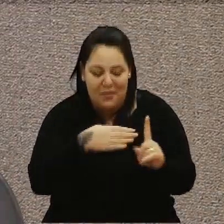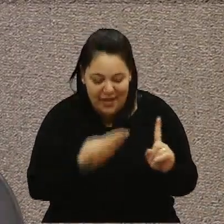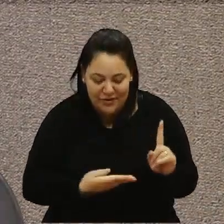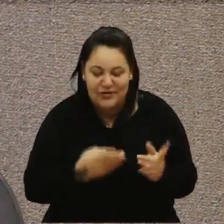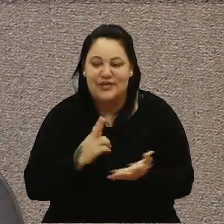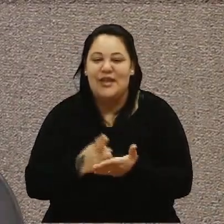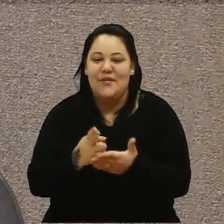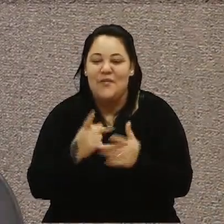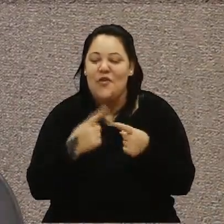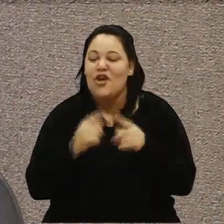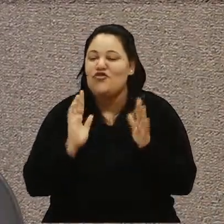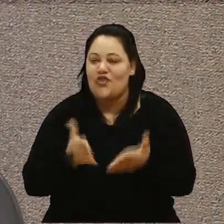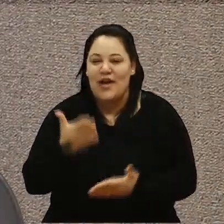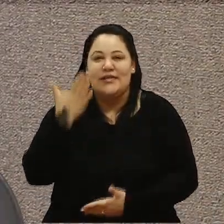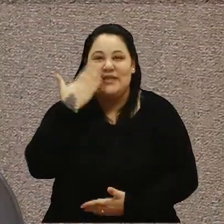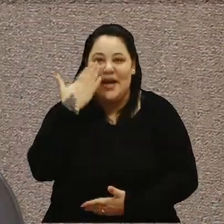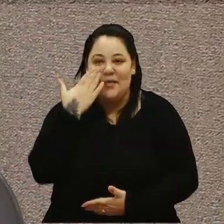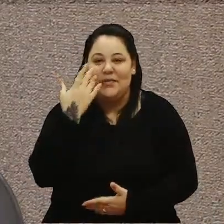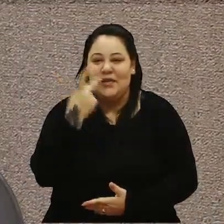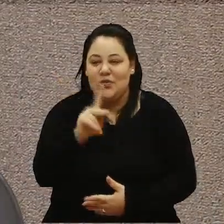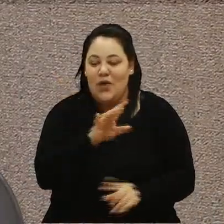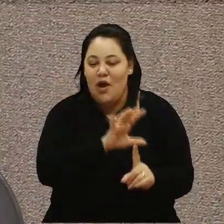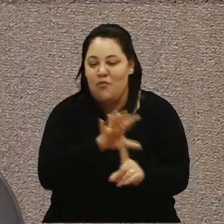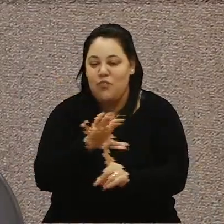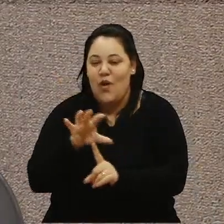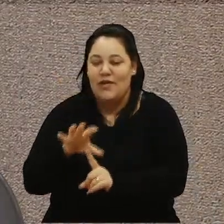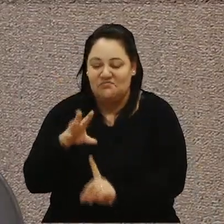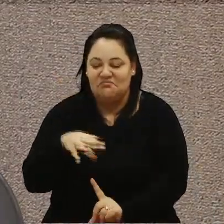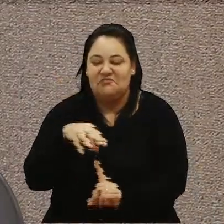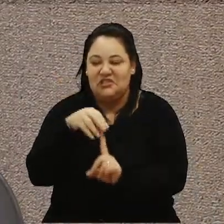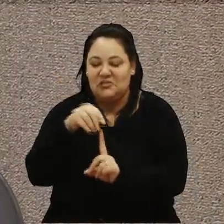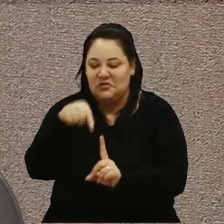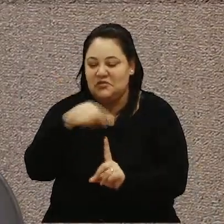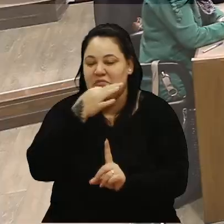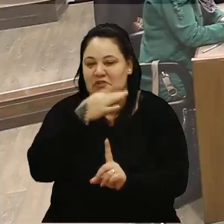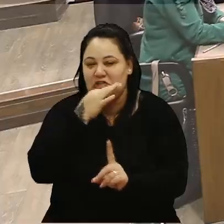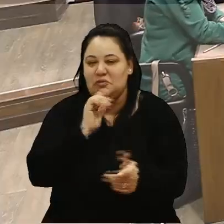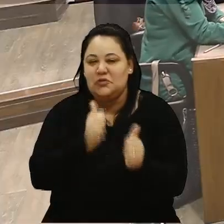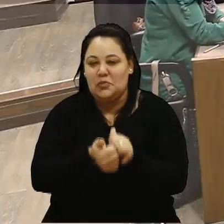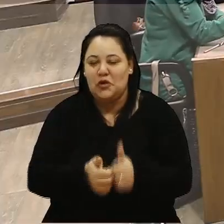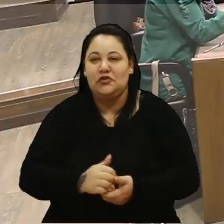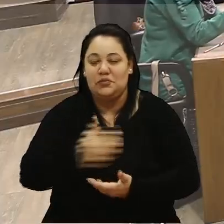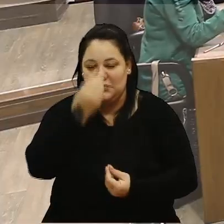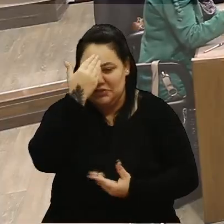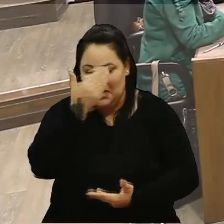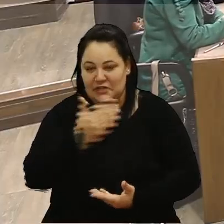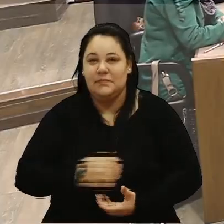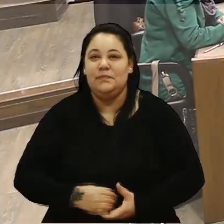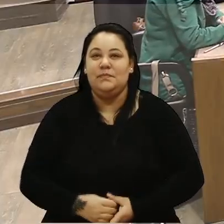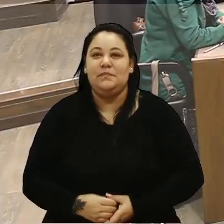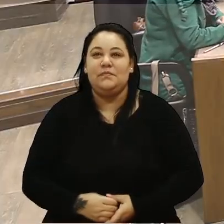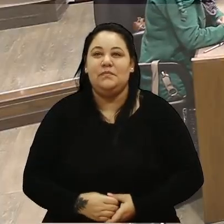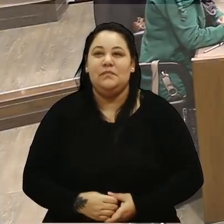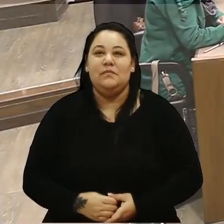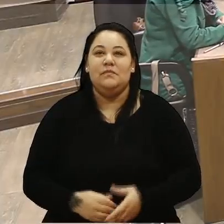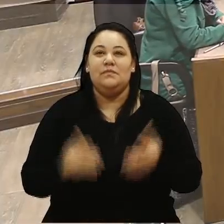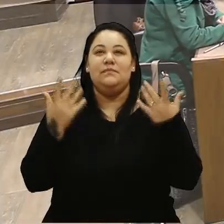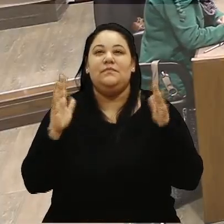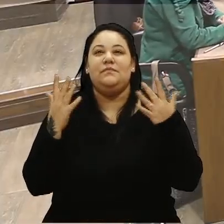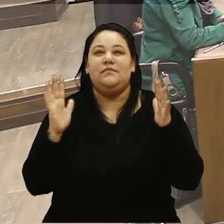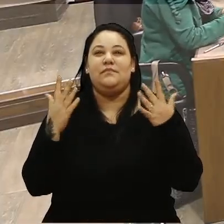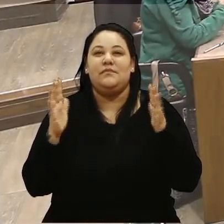porque nós sabemos da tua relevância e da referência para o esporte caxiense. Obrigada. Obrigado, vereadora Marisol Santos.